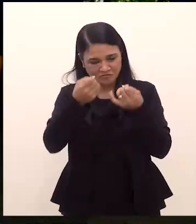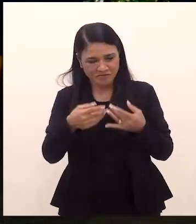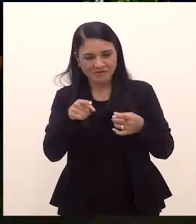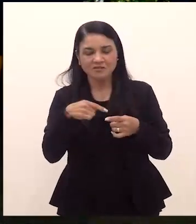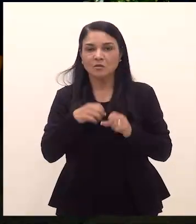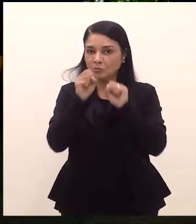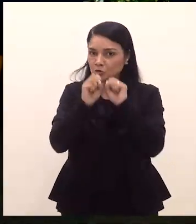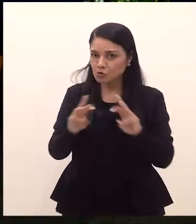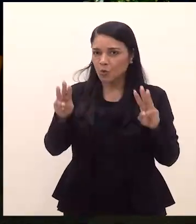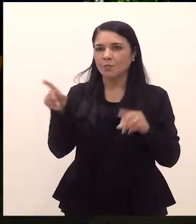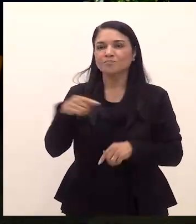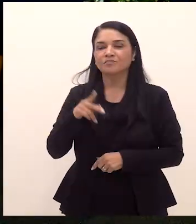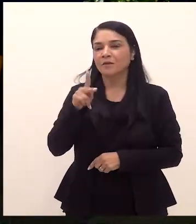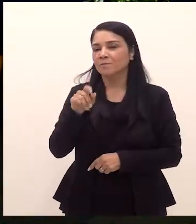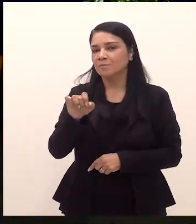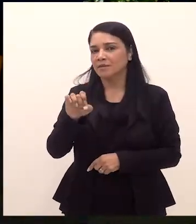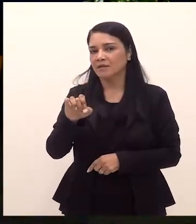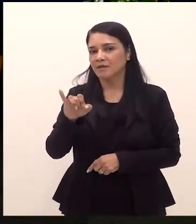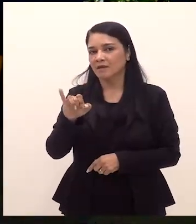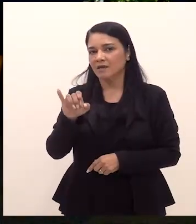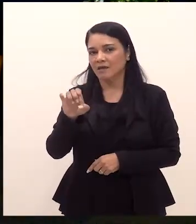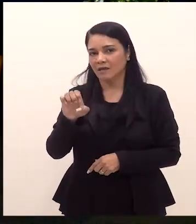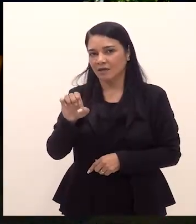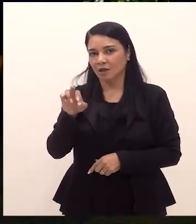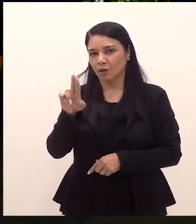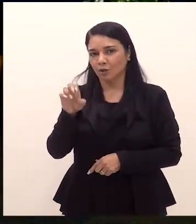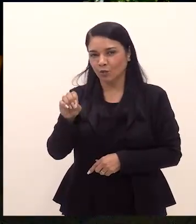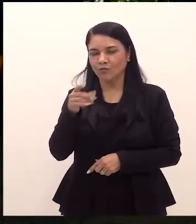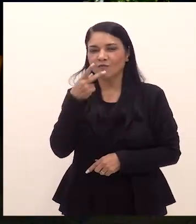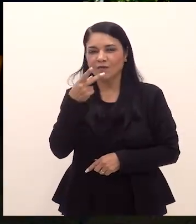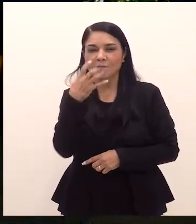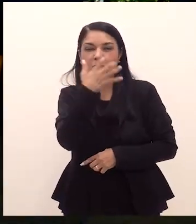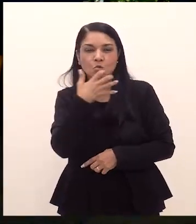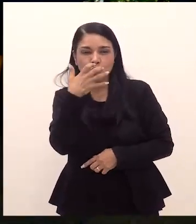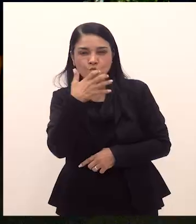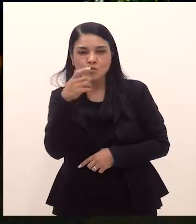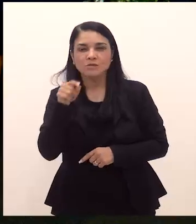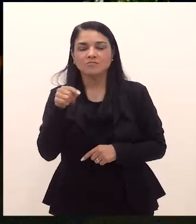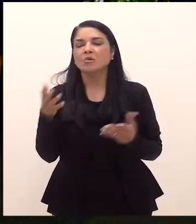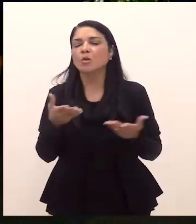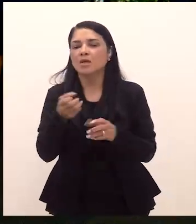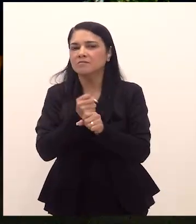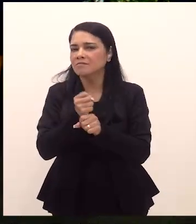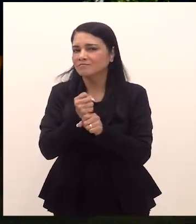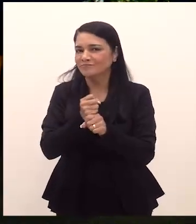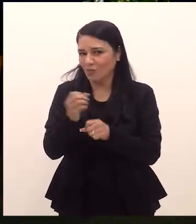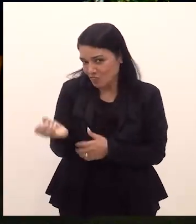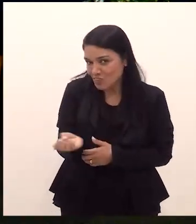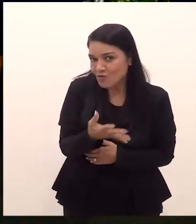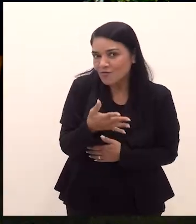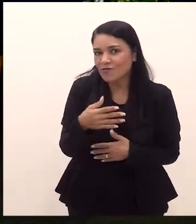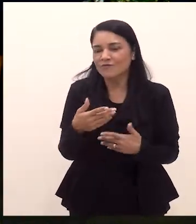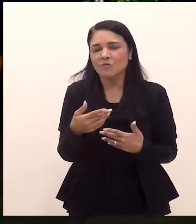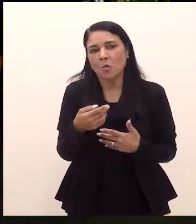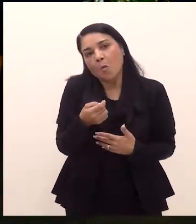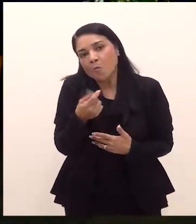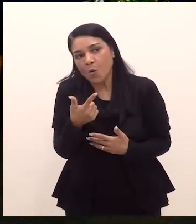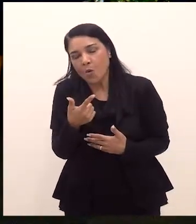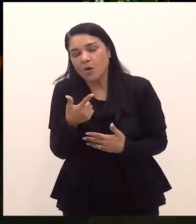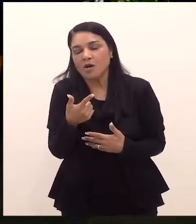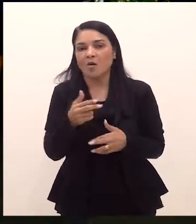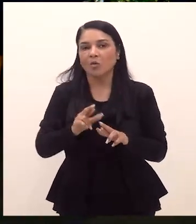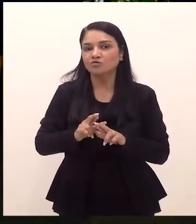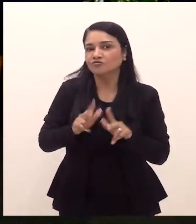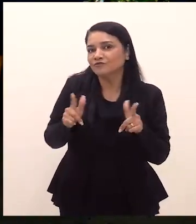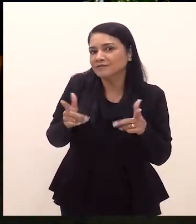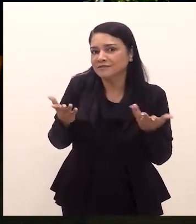falar muito sobre isso e sobre o seu show. E Pietro vai falar de tendências de música. O que se espera para esse ano? Muitas novidades,